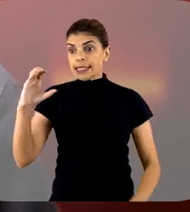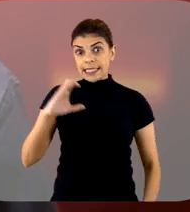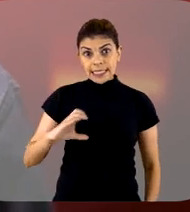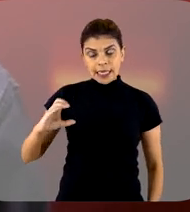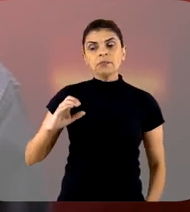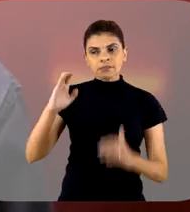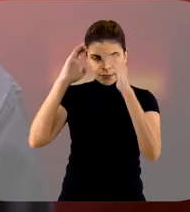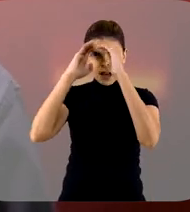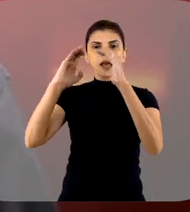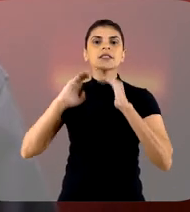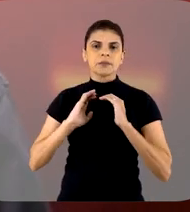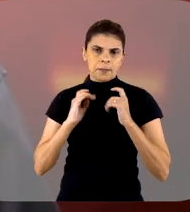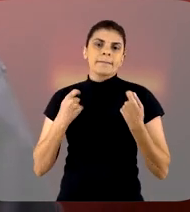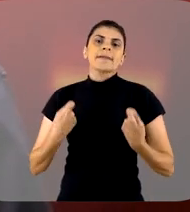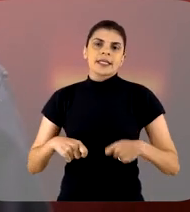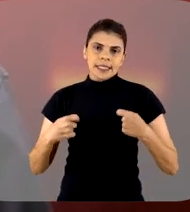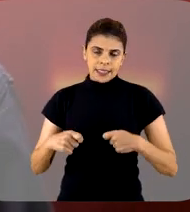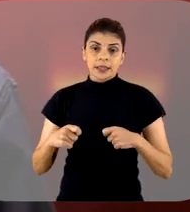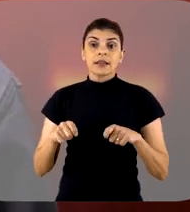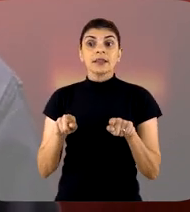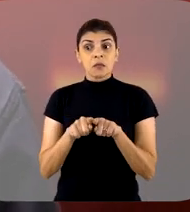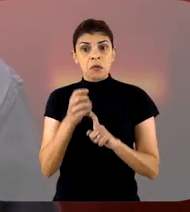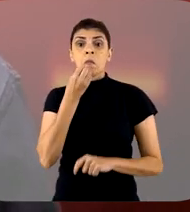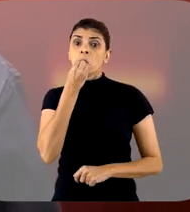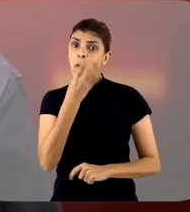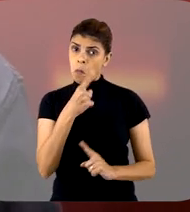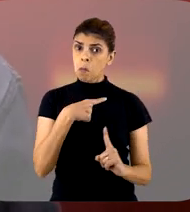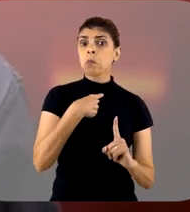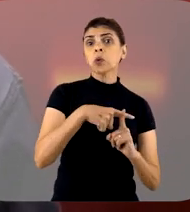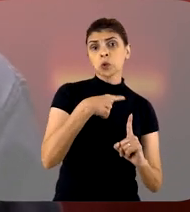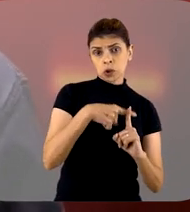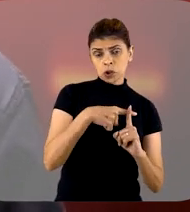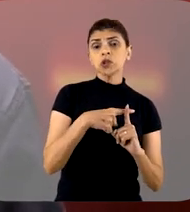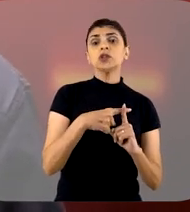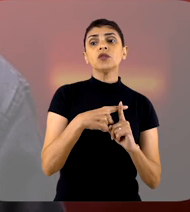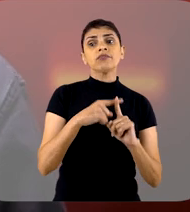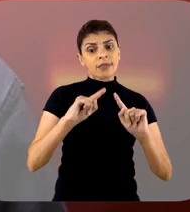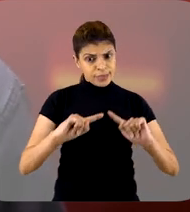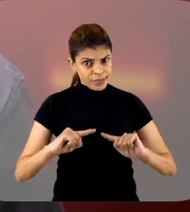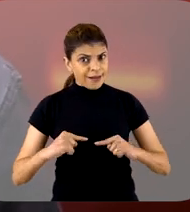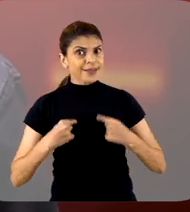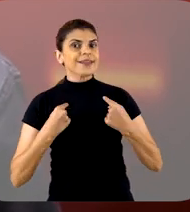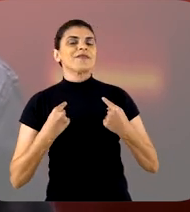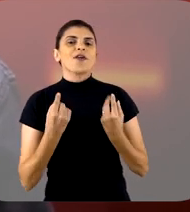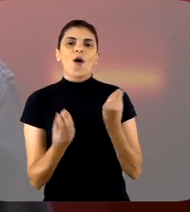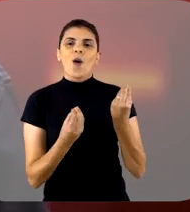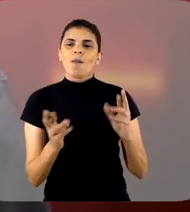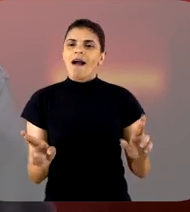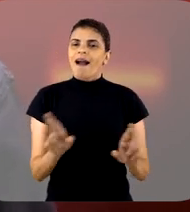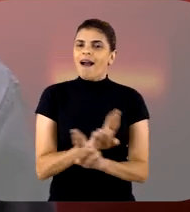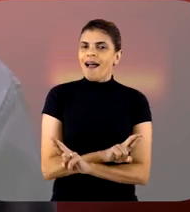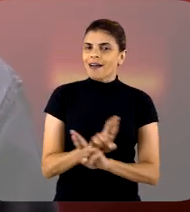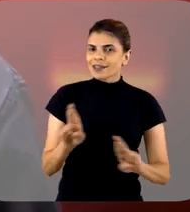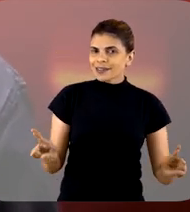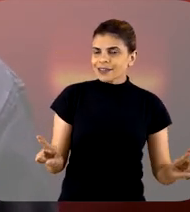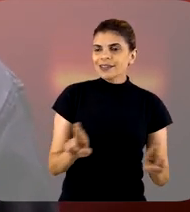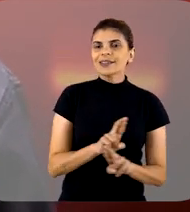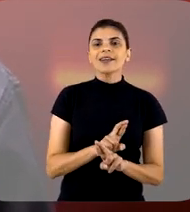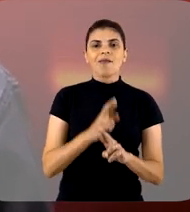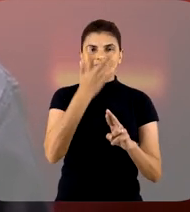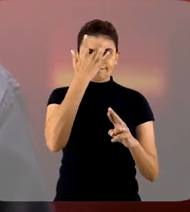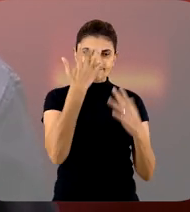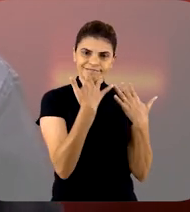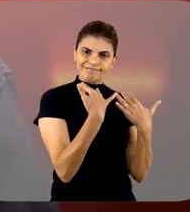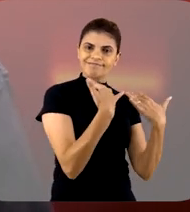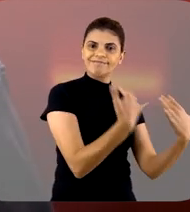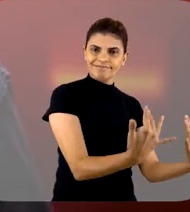ciência tem que ser respeitado também, mas eu acho que é muito mais benéfico do que desafiadora essa relação com o